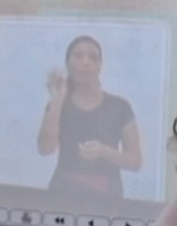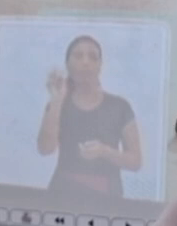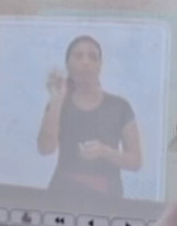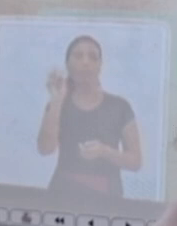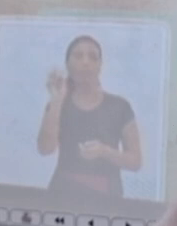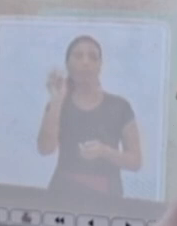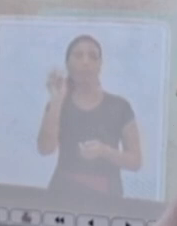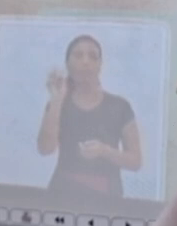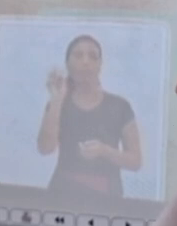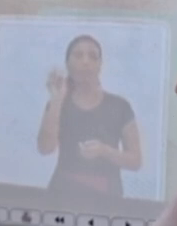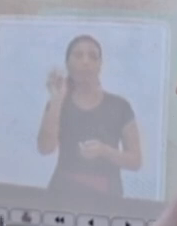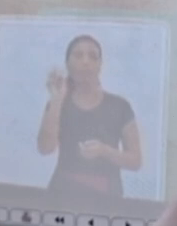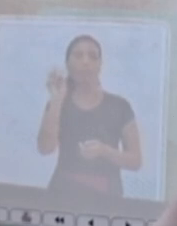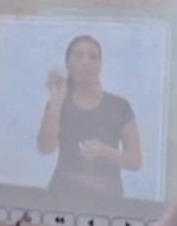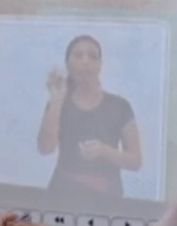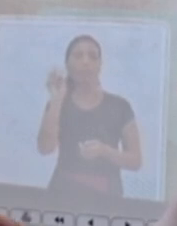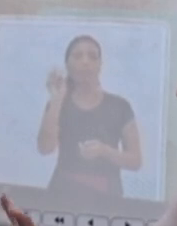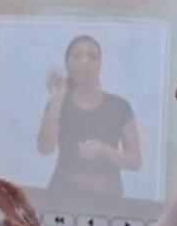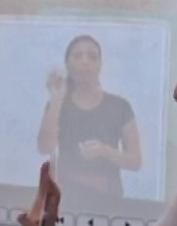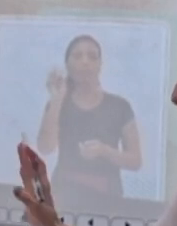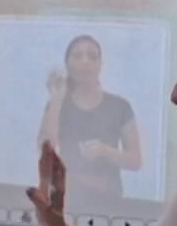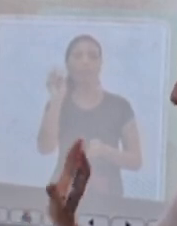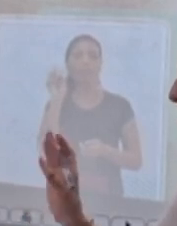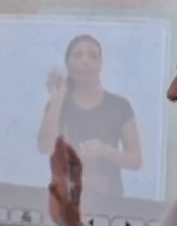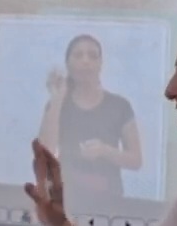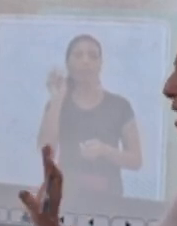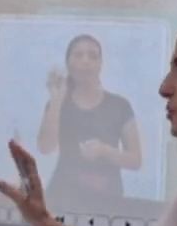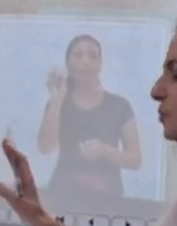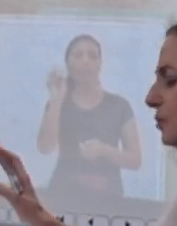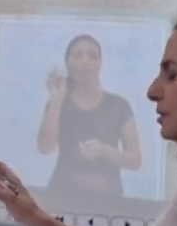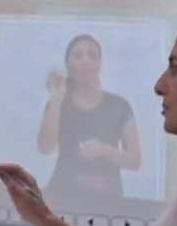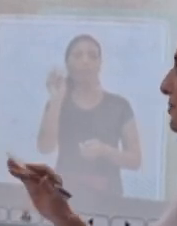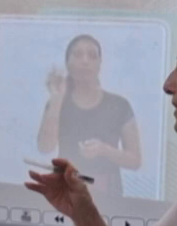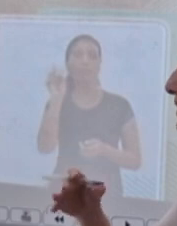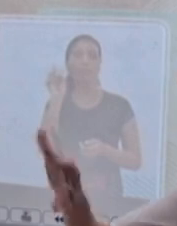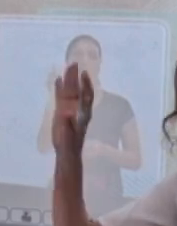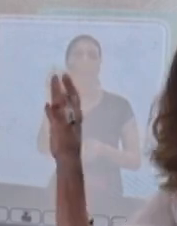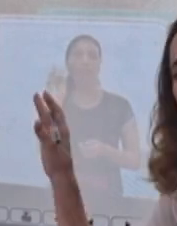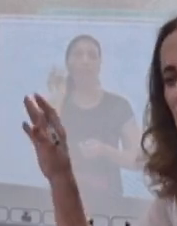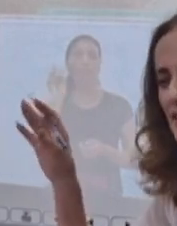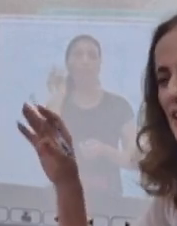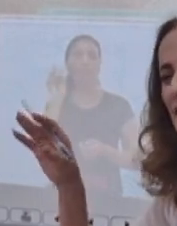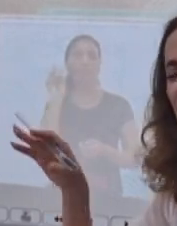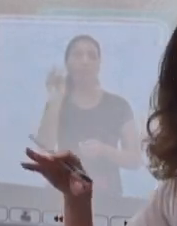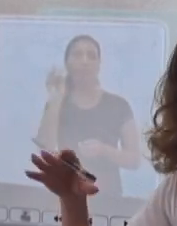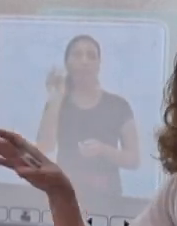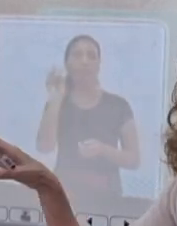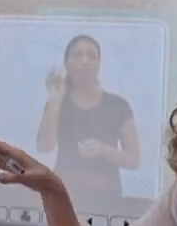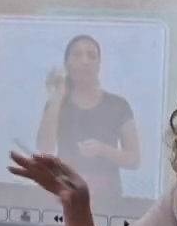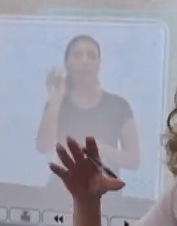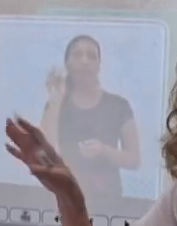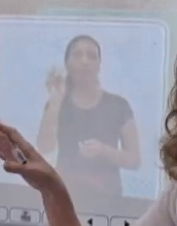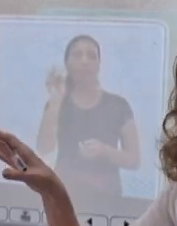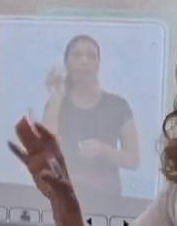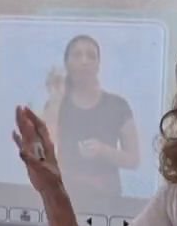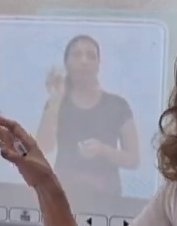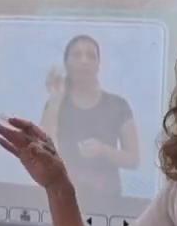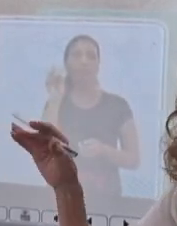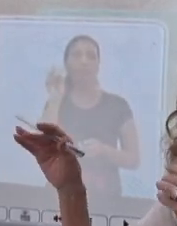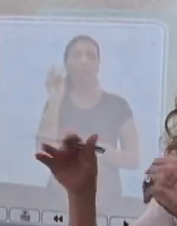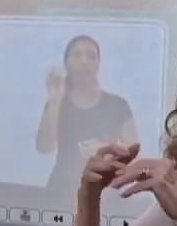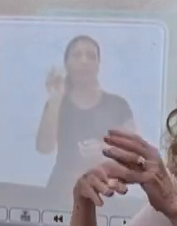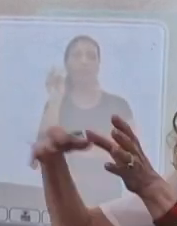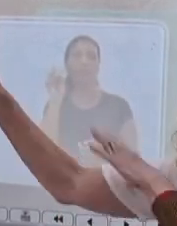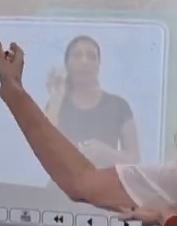não. E a Beth acabou não querendo essa história de ter que ensaiar muito, ela queria ser ida. Ah, muito ensaio, muita coisa.